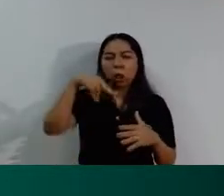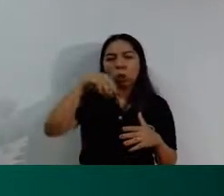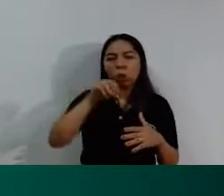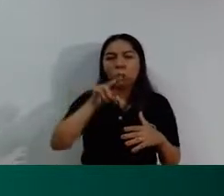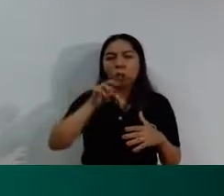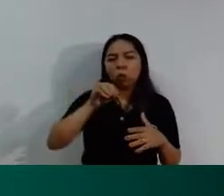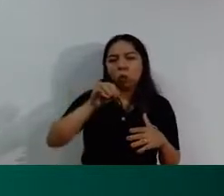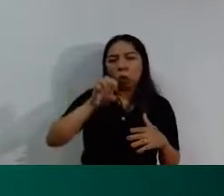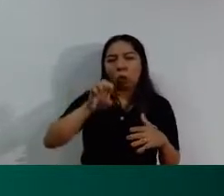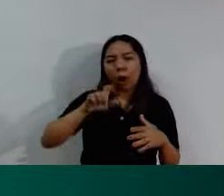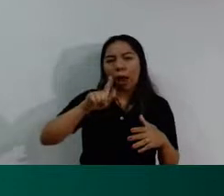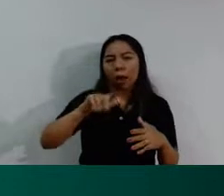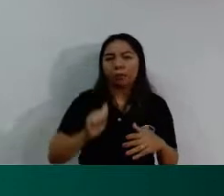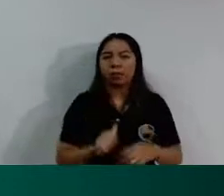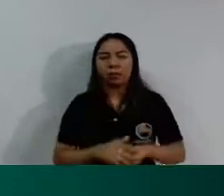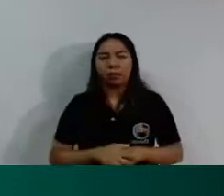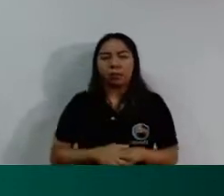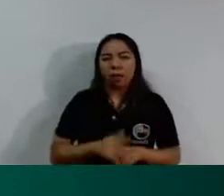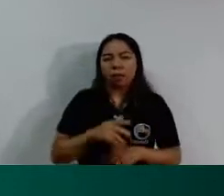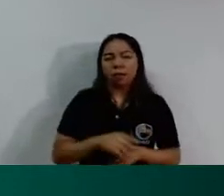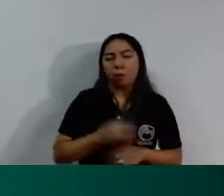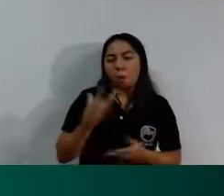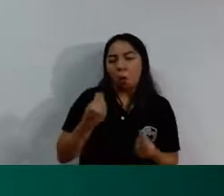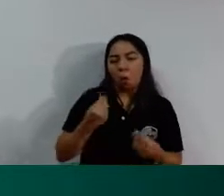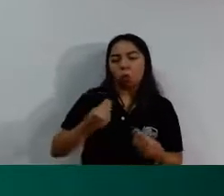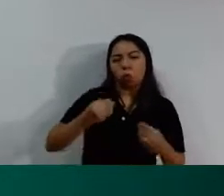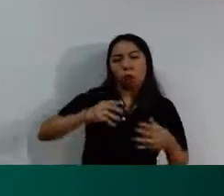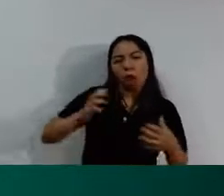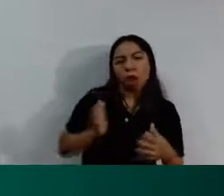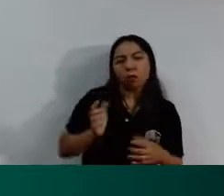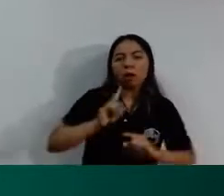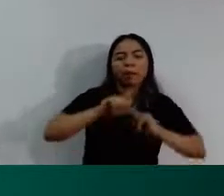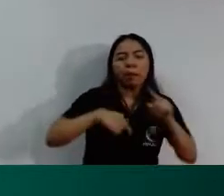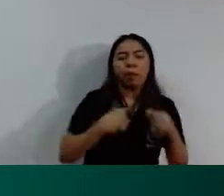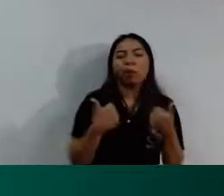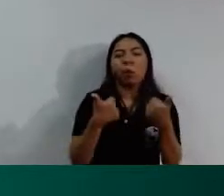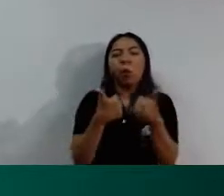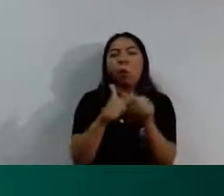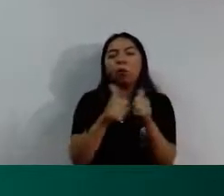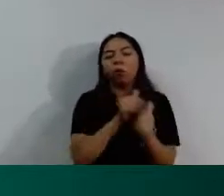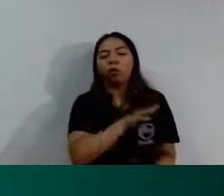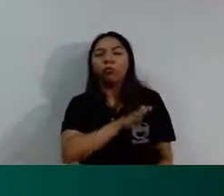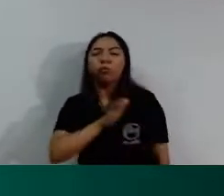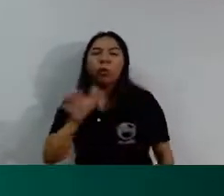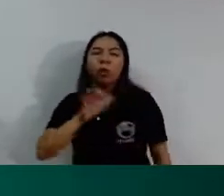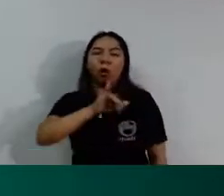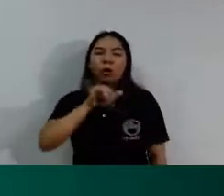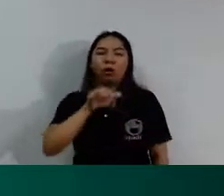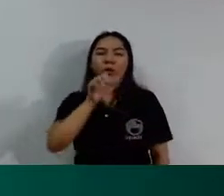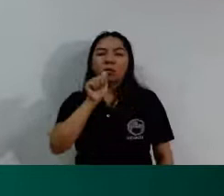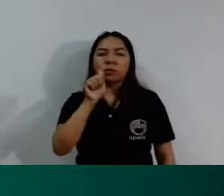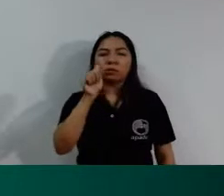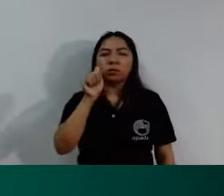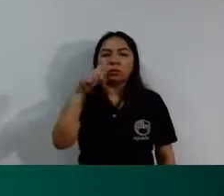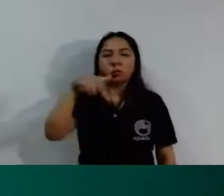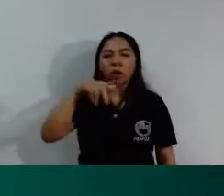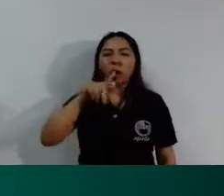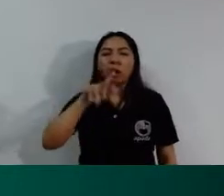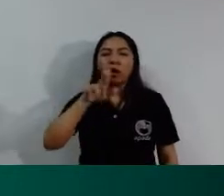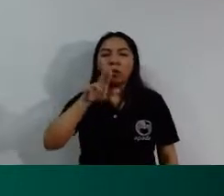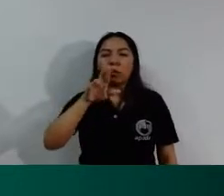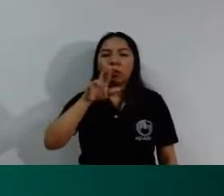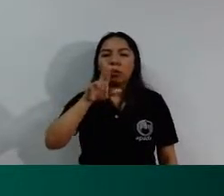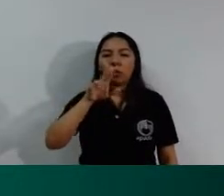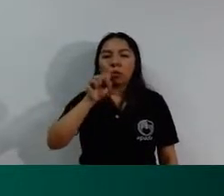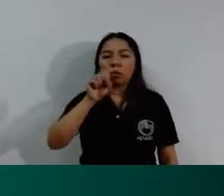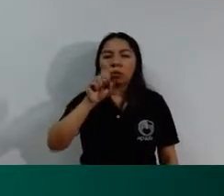depois eu pego o ônibus e vou para o grande Jangurussu e vou para realidades de